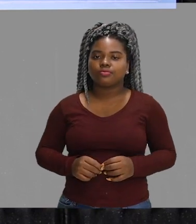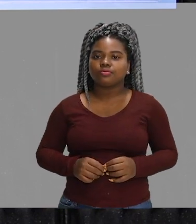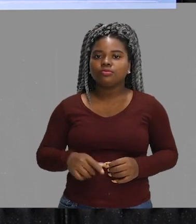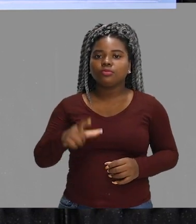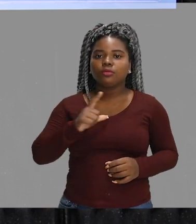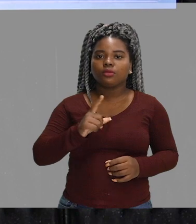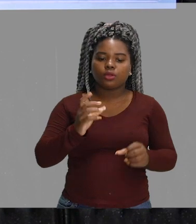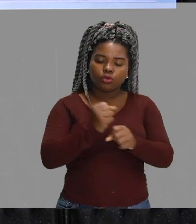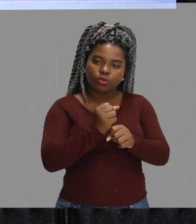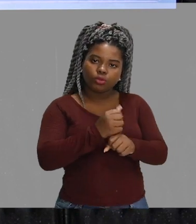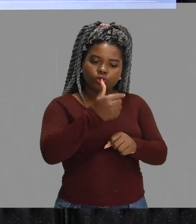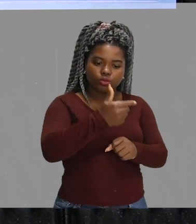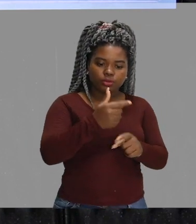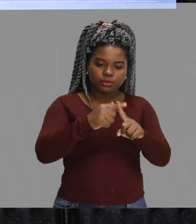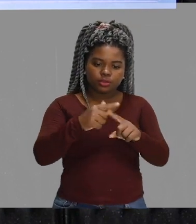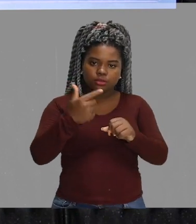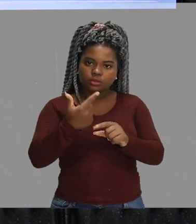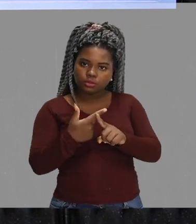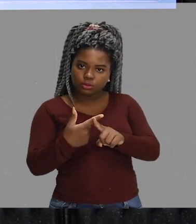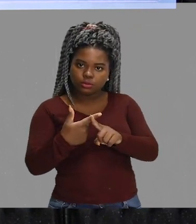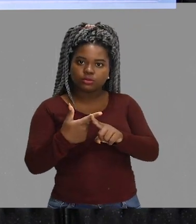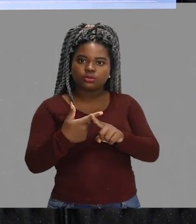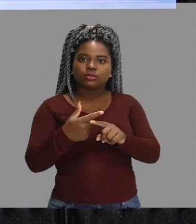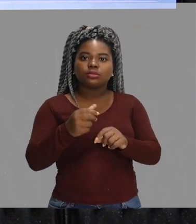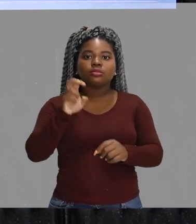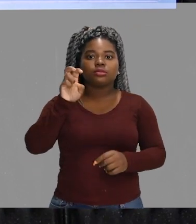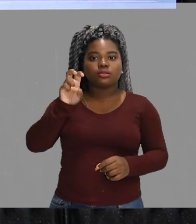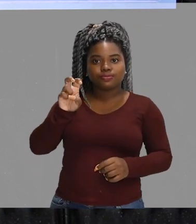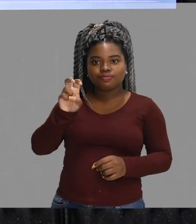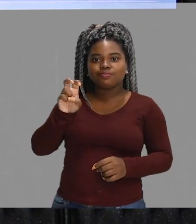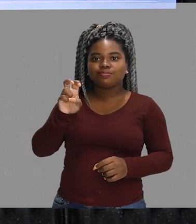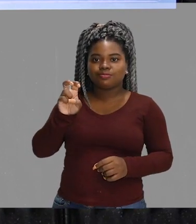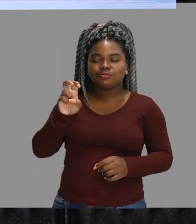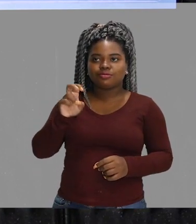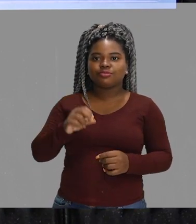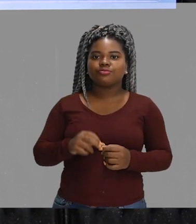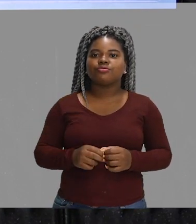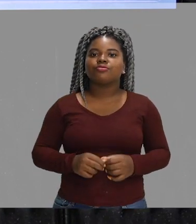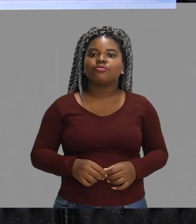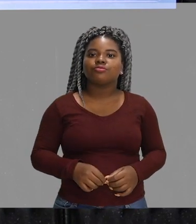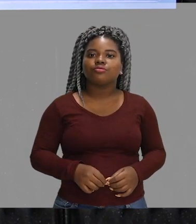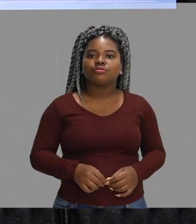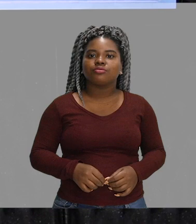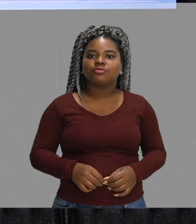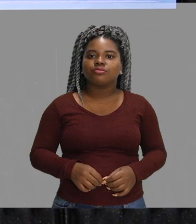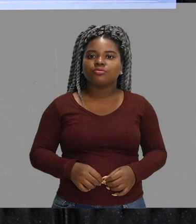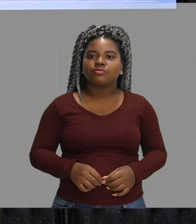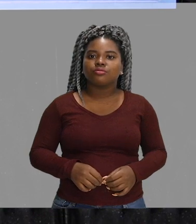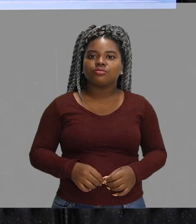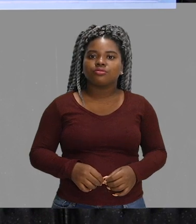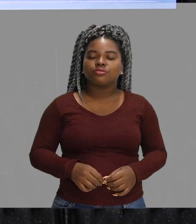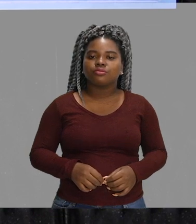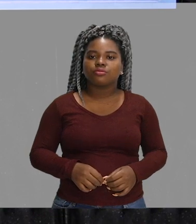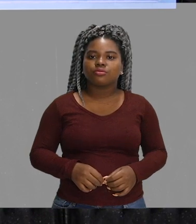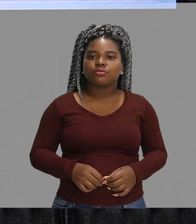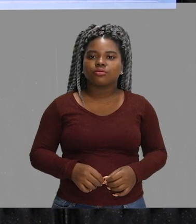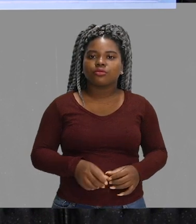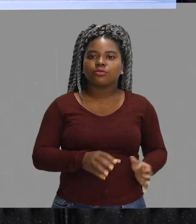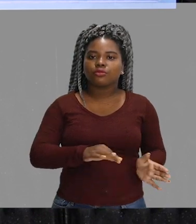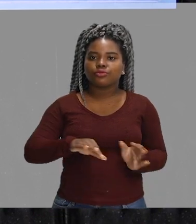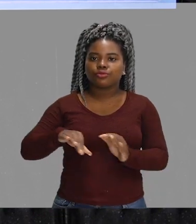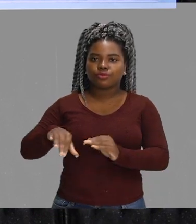casa seguinte, é o cromo, número atômico 24. Por quê? Porque os elementos na tabela